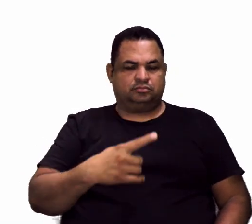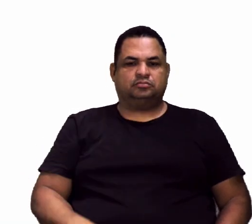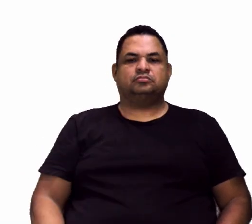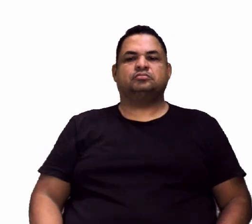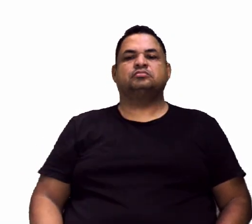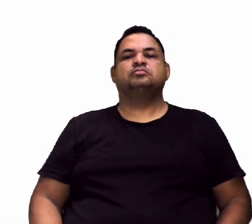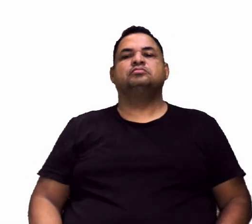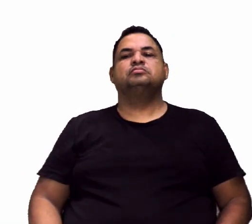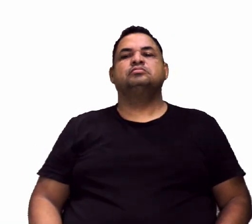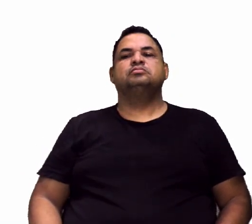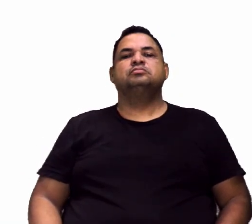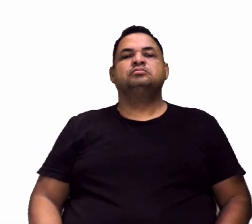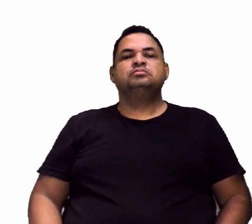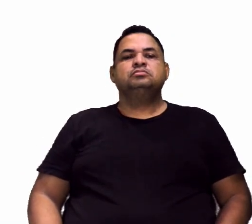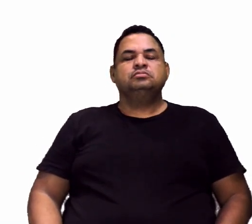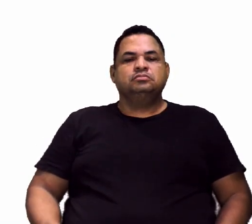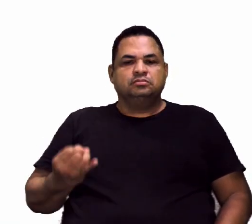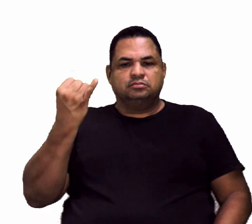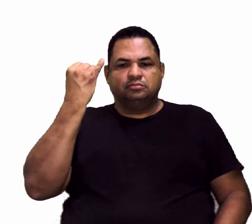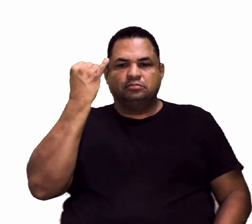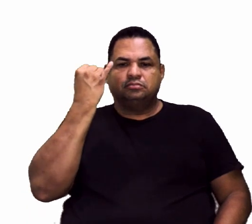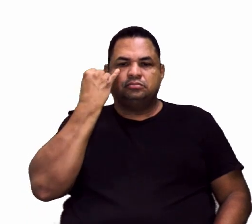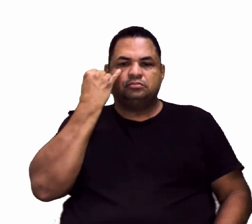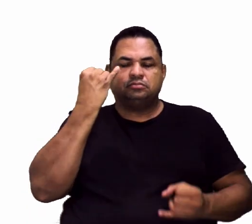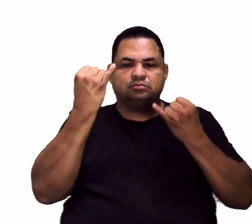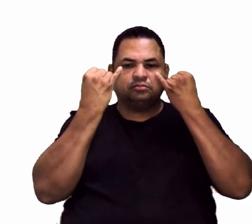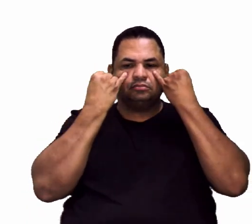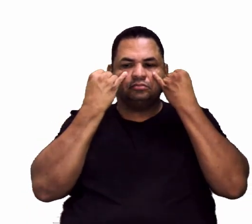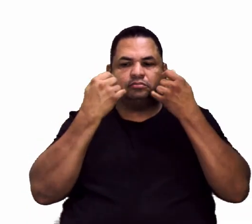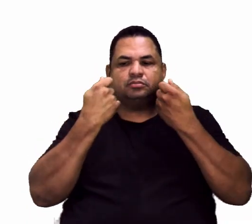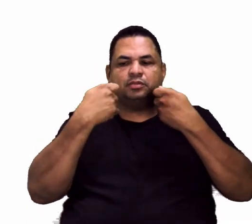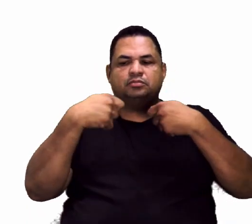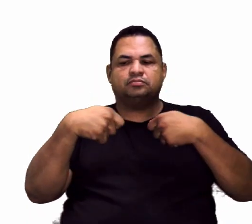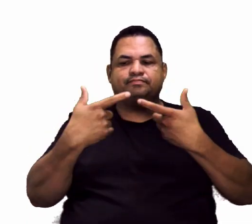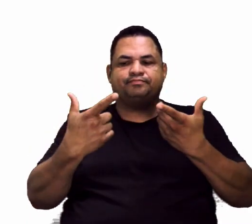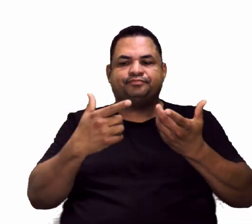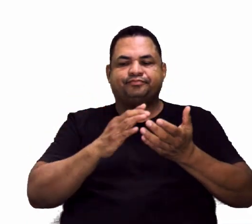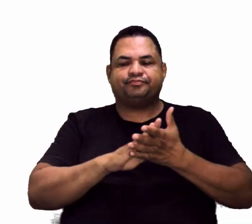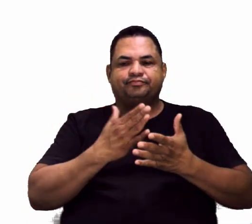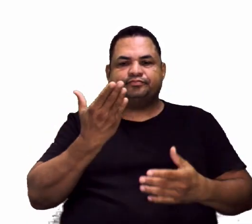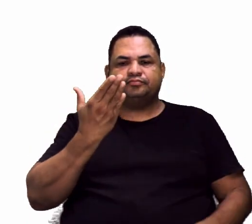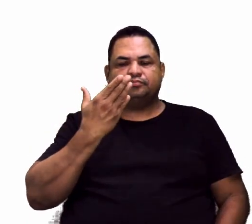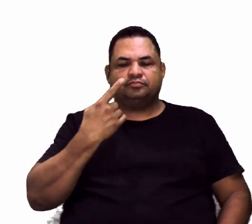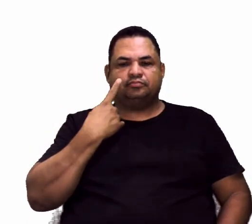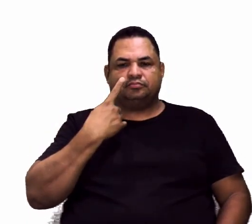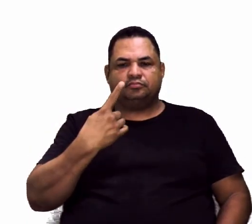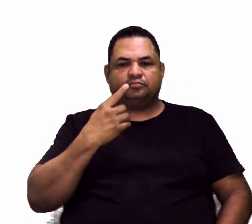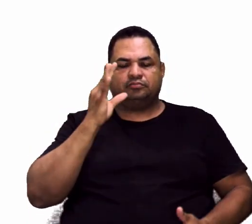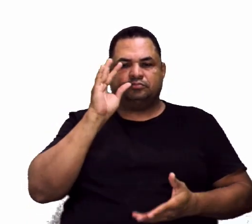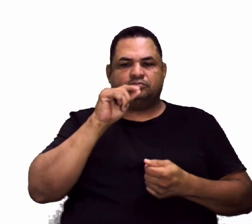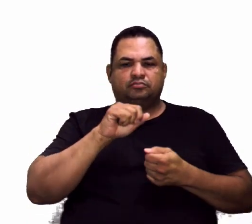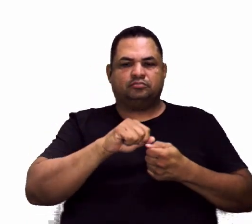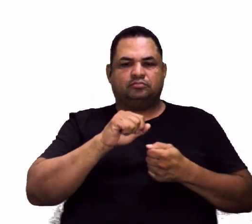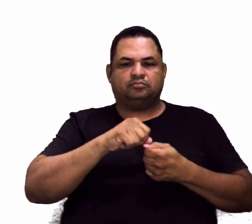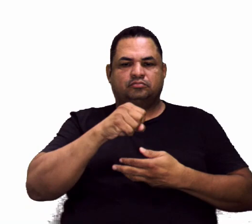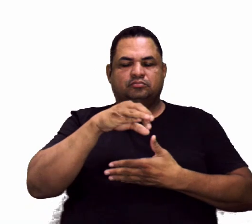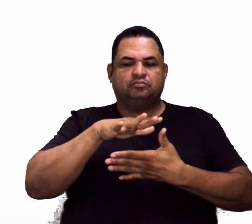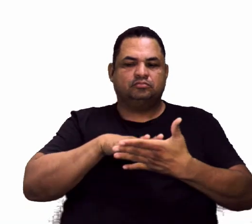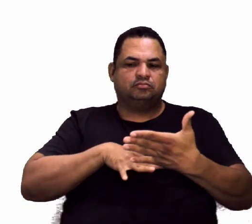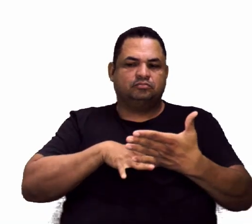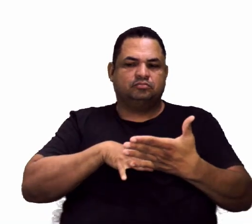observarmos essas informações para que possamos, então, você realizar a sua